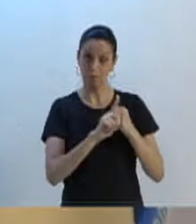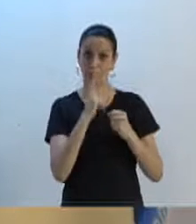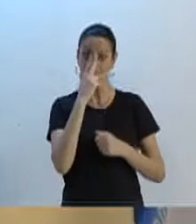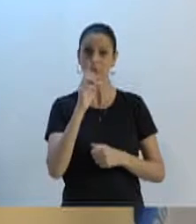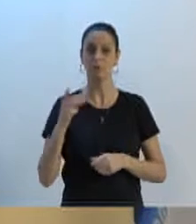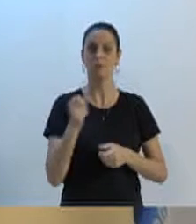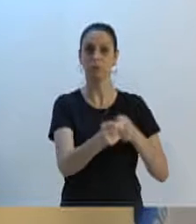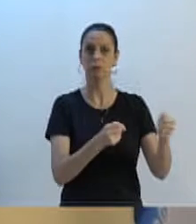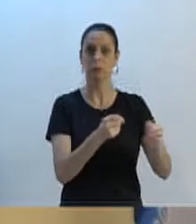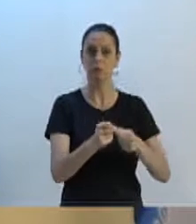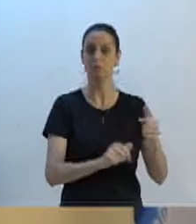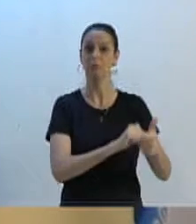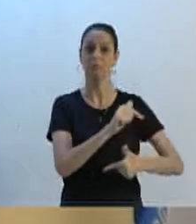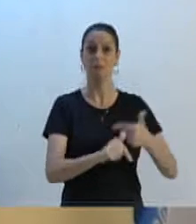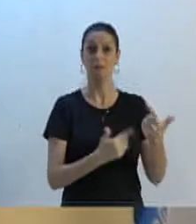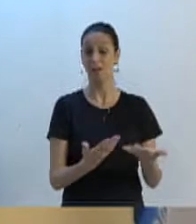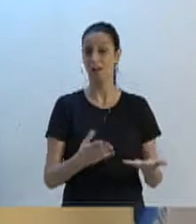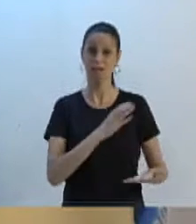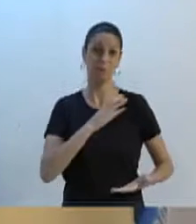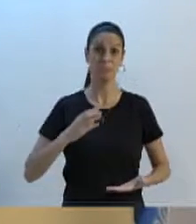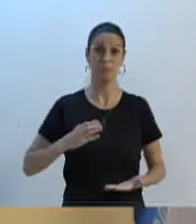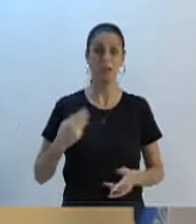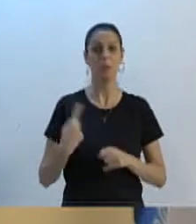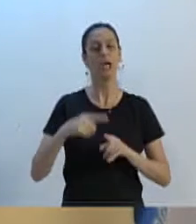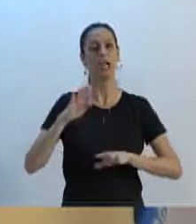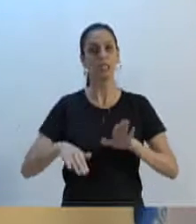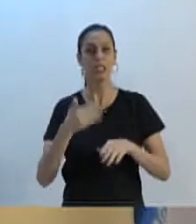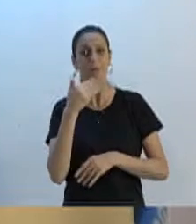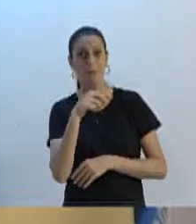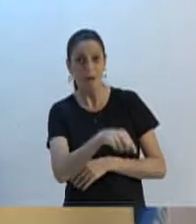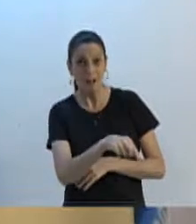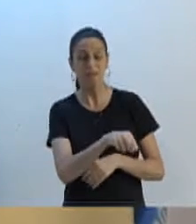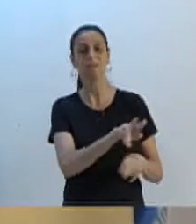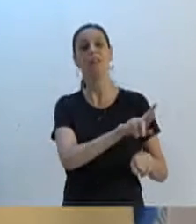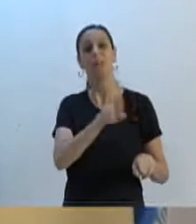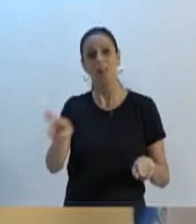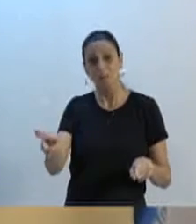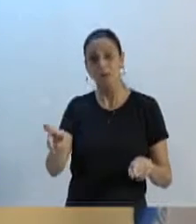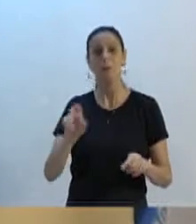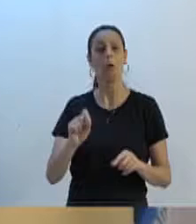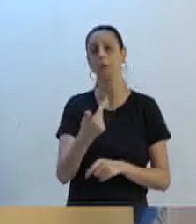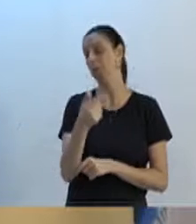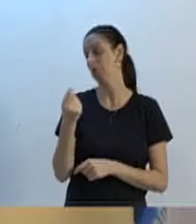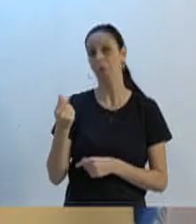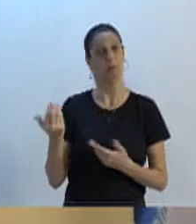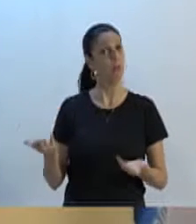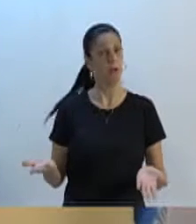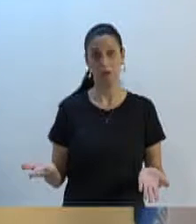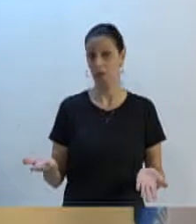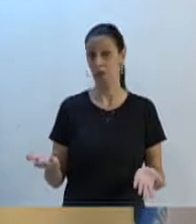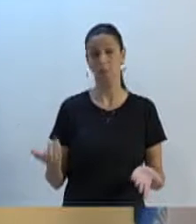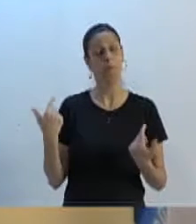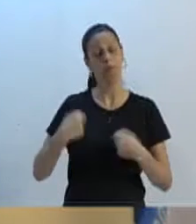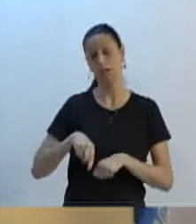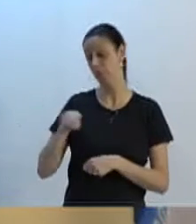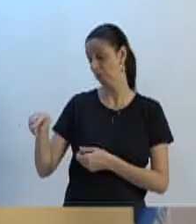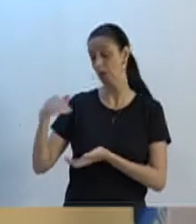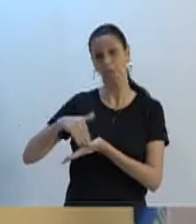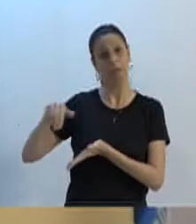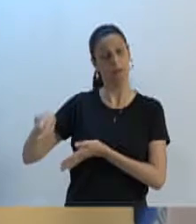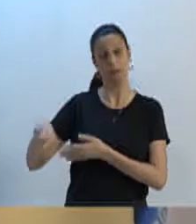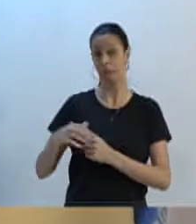pois muitas das vezes solicitado algo a resposta é que não não tem recurso e que depende das secretarias